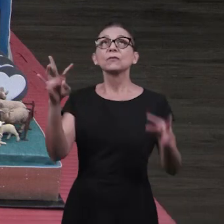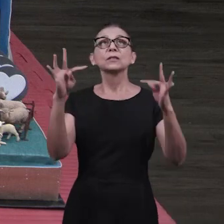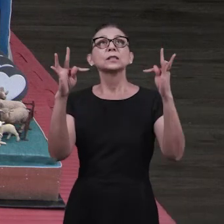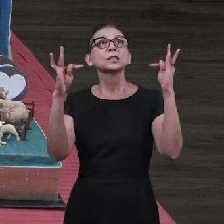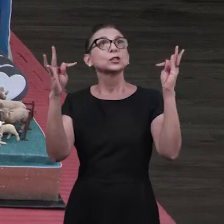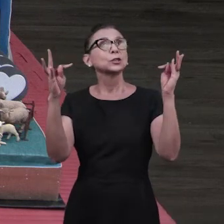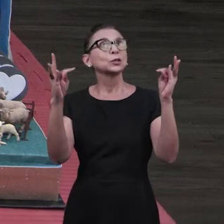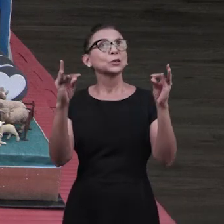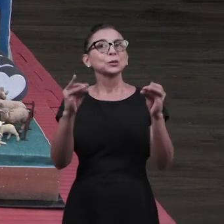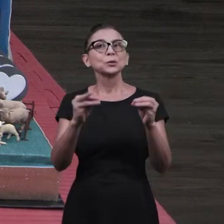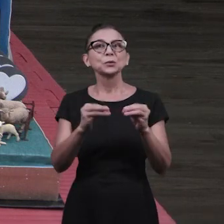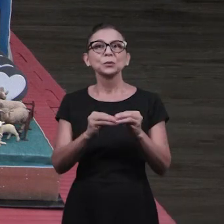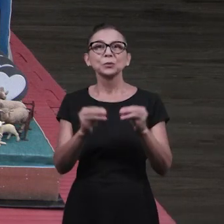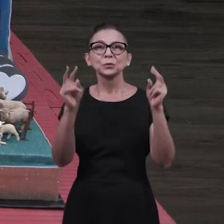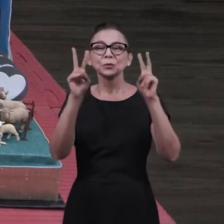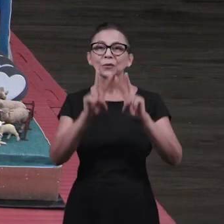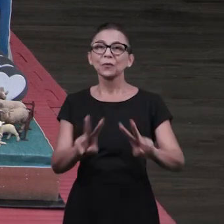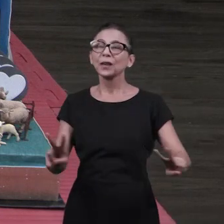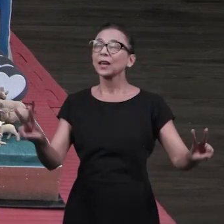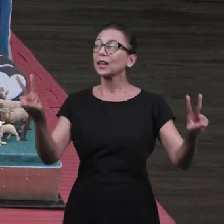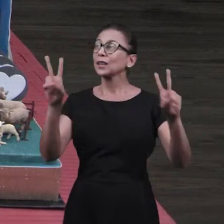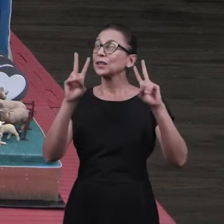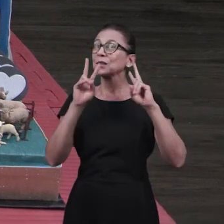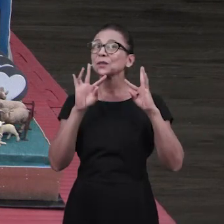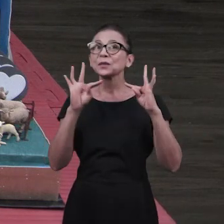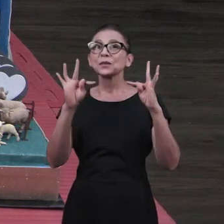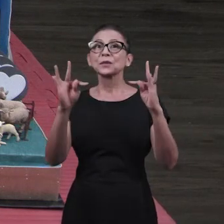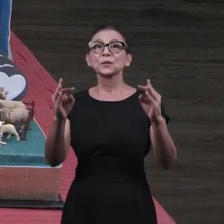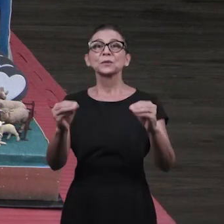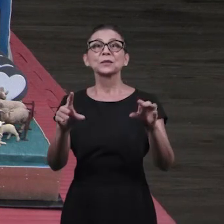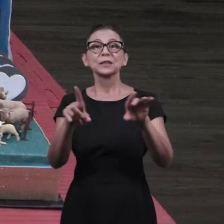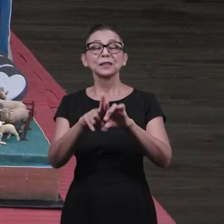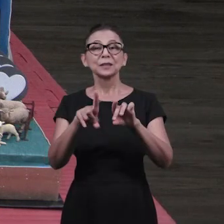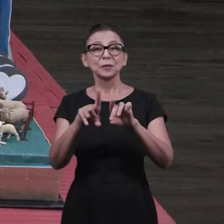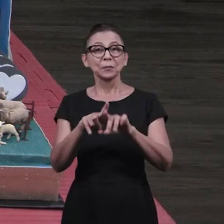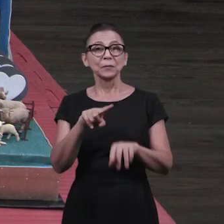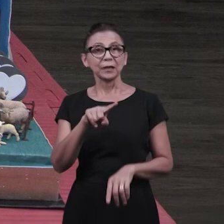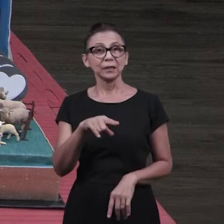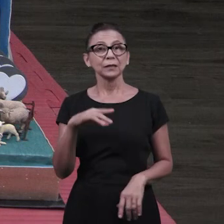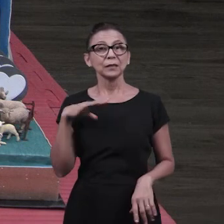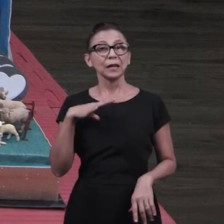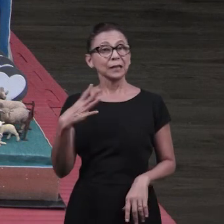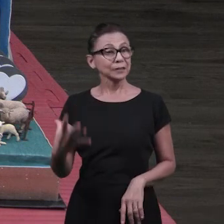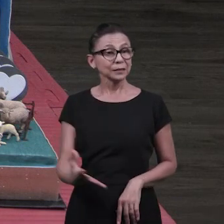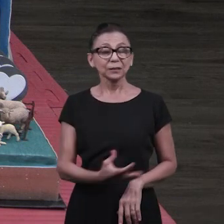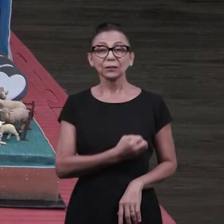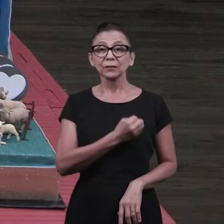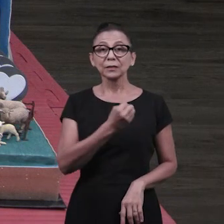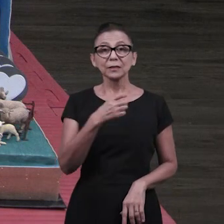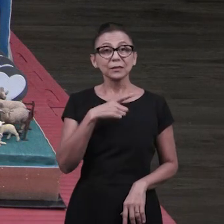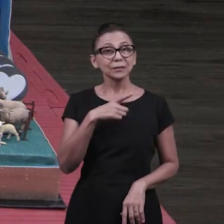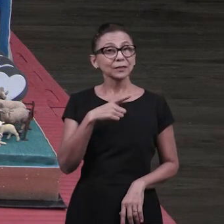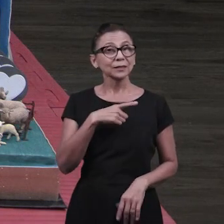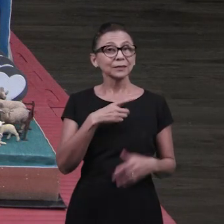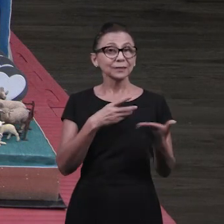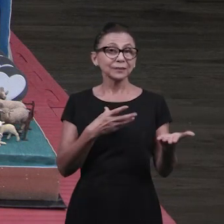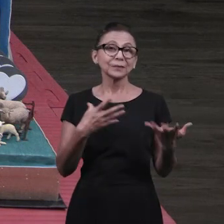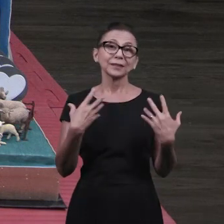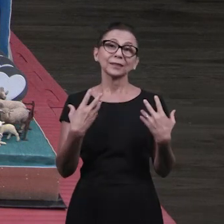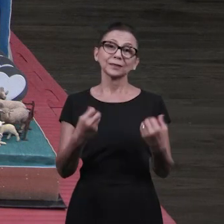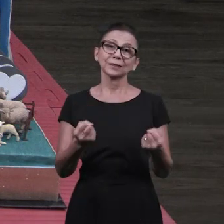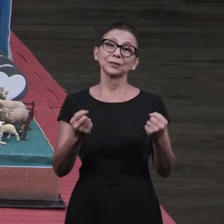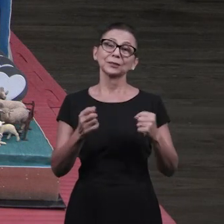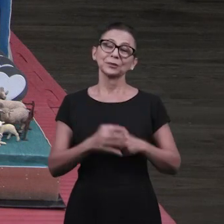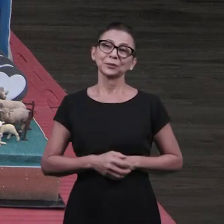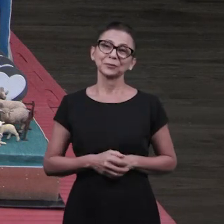de todos os milagres, a salvação. Sabem, crianças,